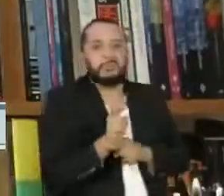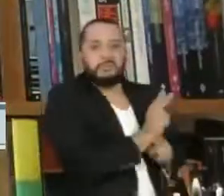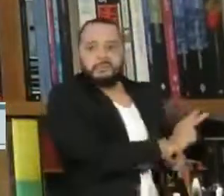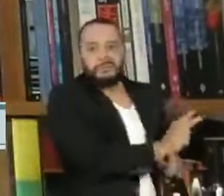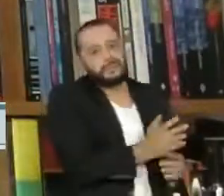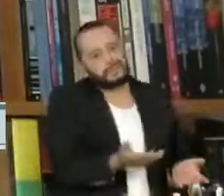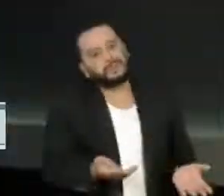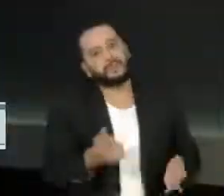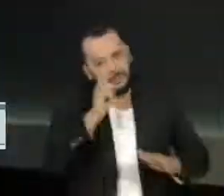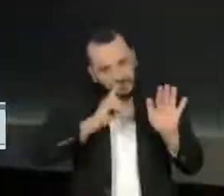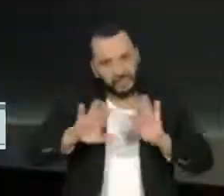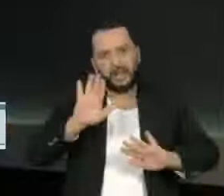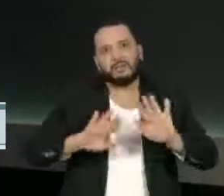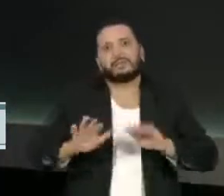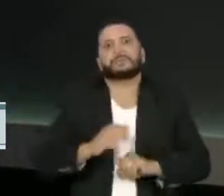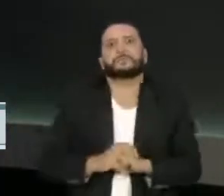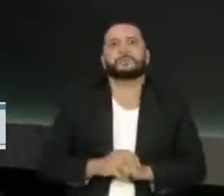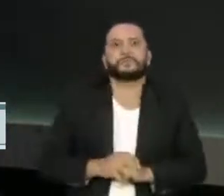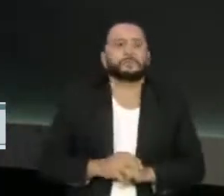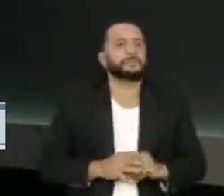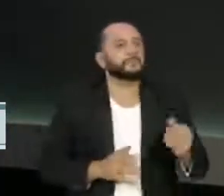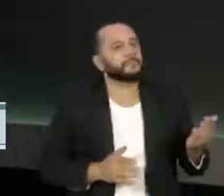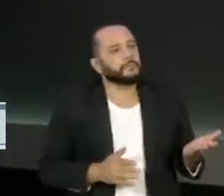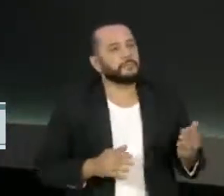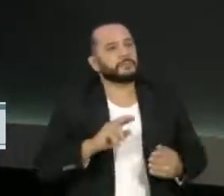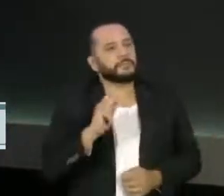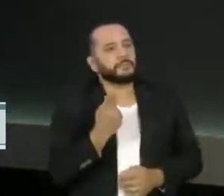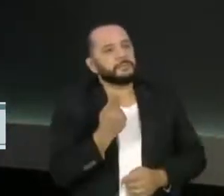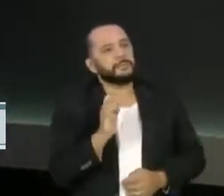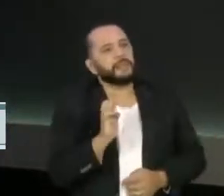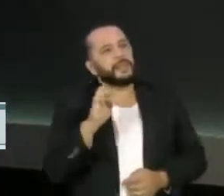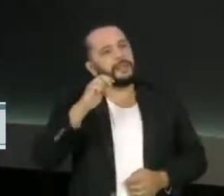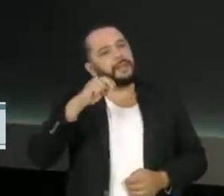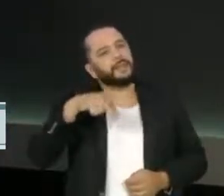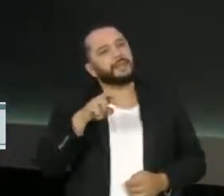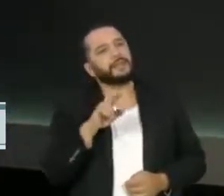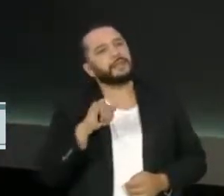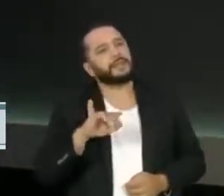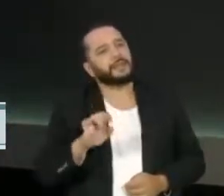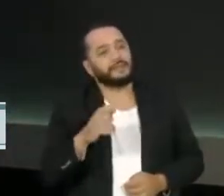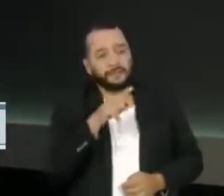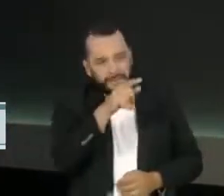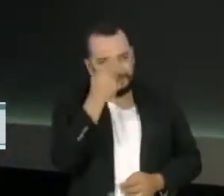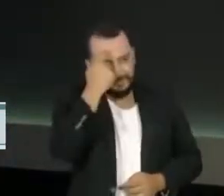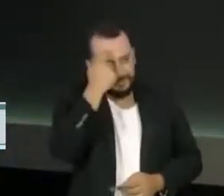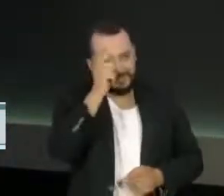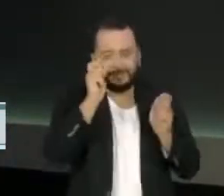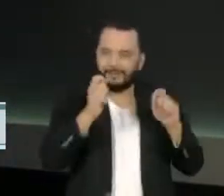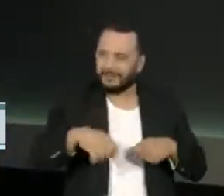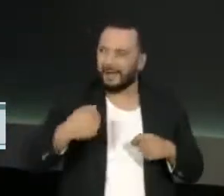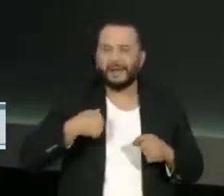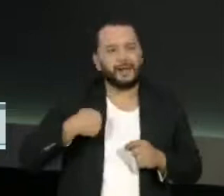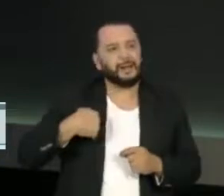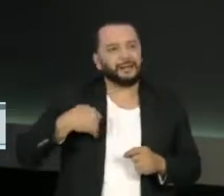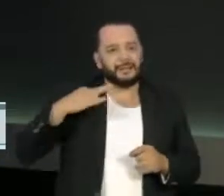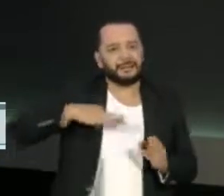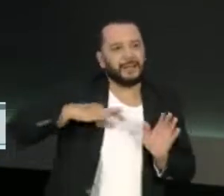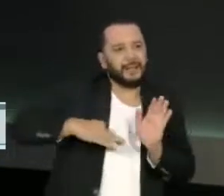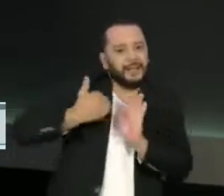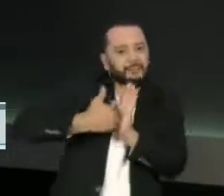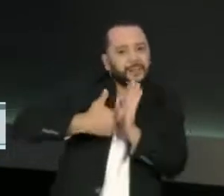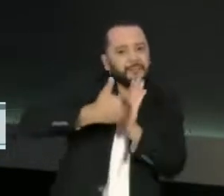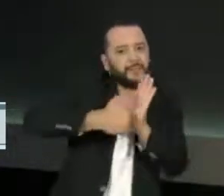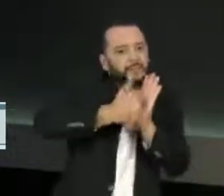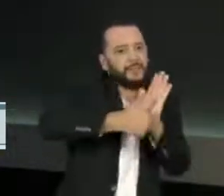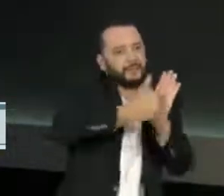porque é um aposentado. E Henrique, muitas vezes achar que vai pagar esse empréstimo num prazo